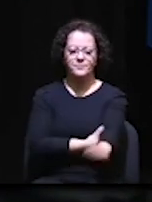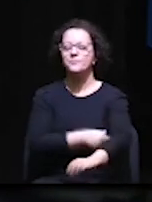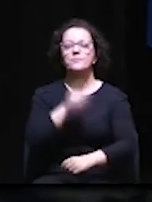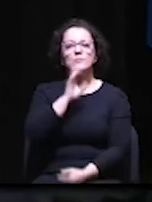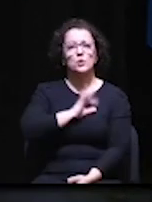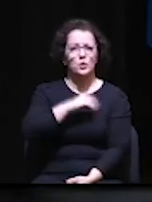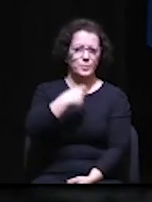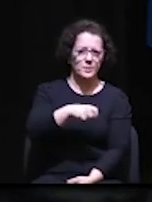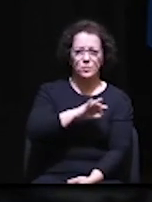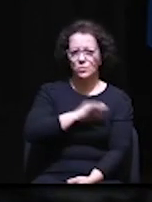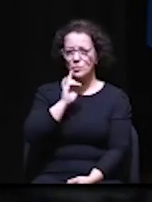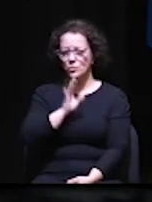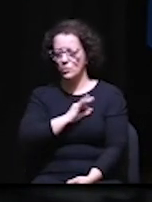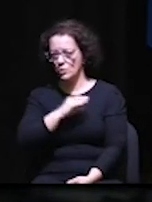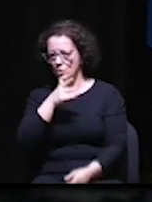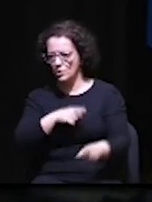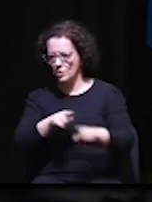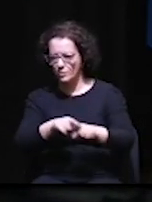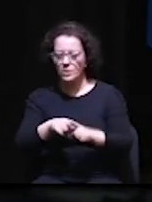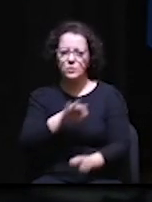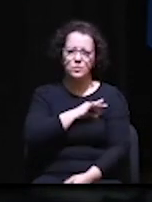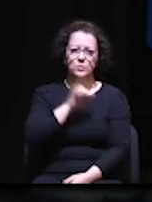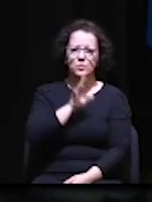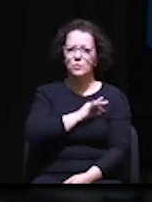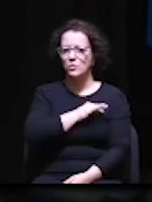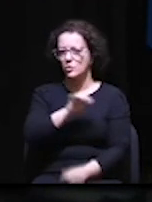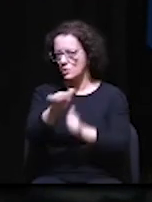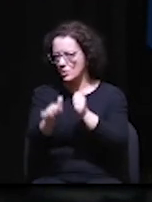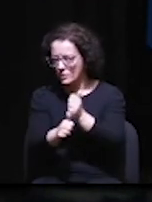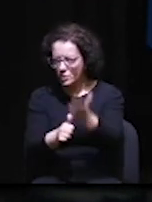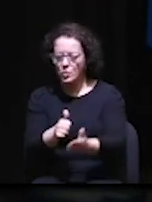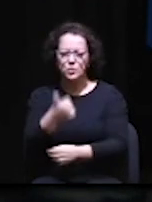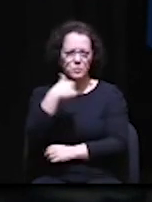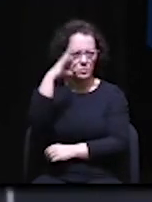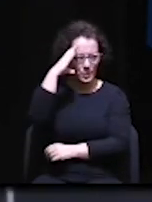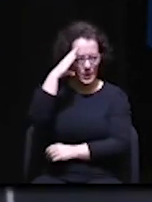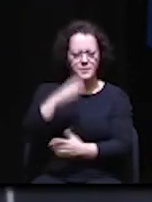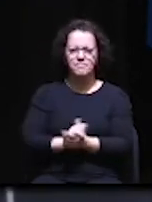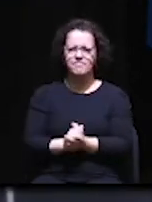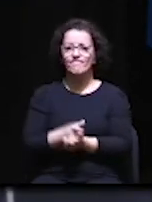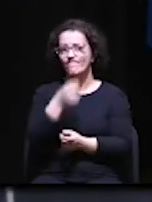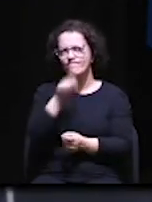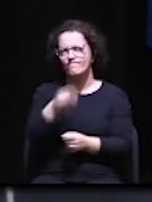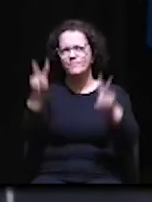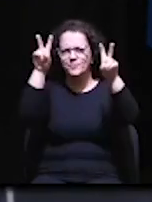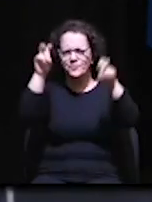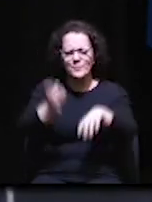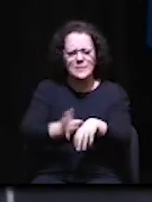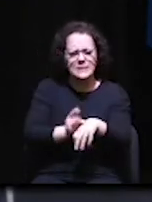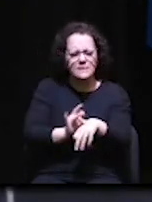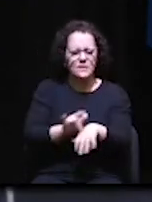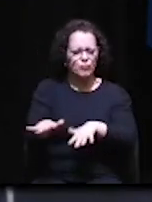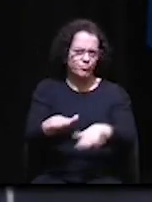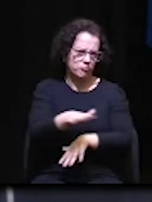Senhora Presidente, senhoras e senhores deputados, senhoras e senhores vereadores, muito boa tarde. Quando falamos em vulnerabilidade sísmica na